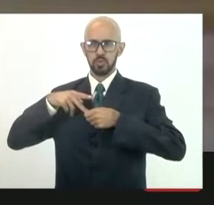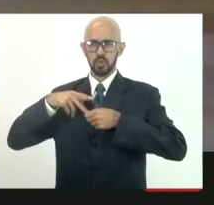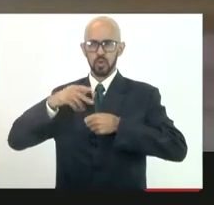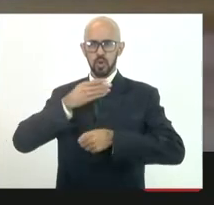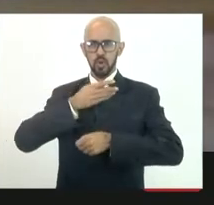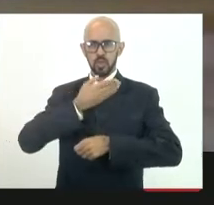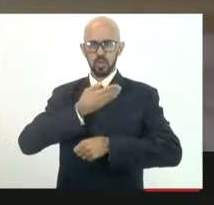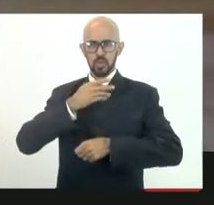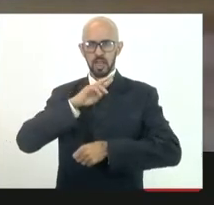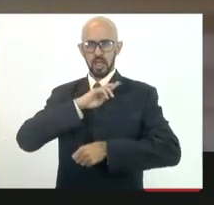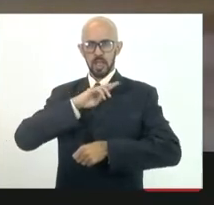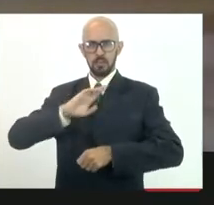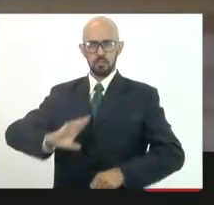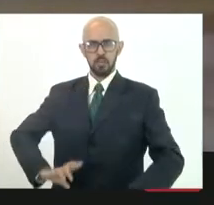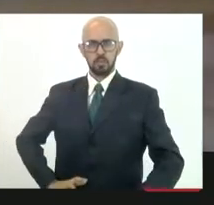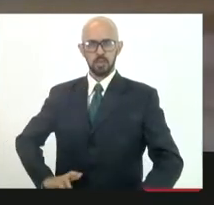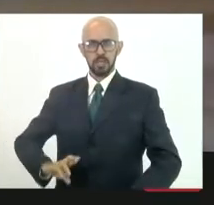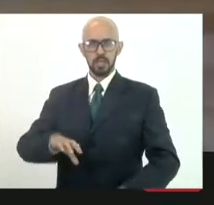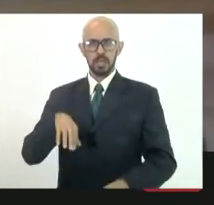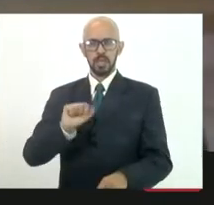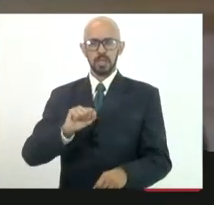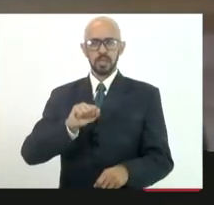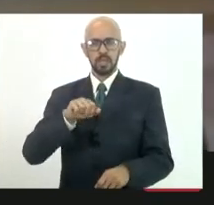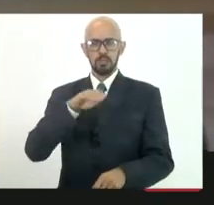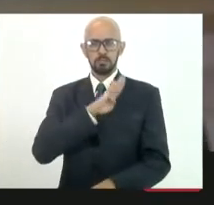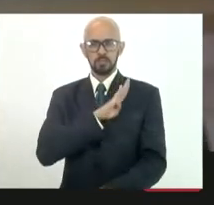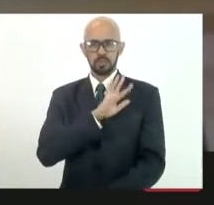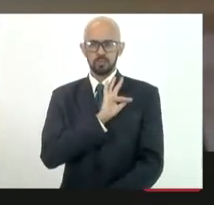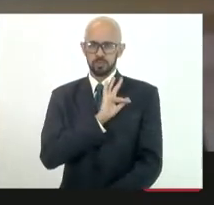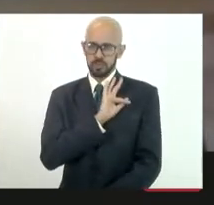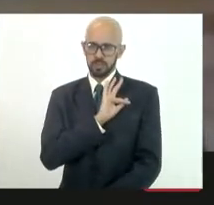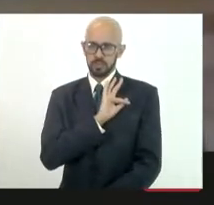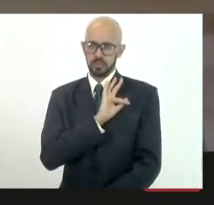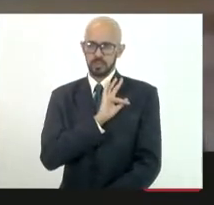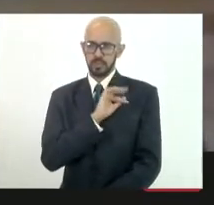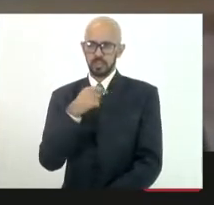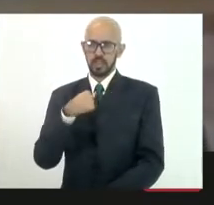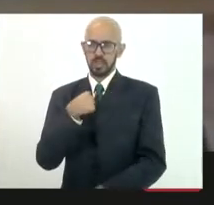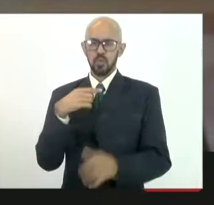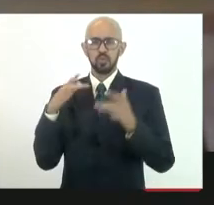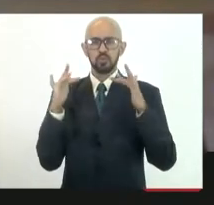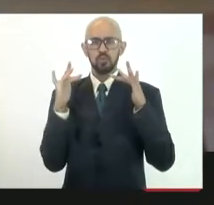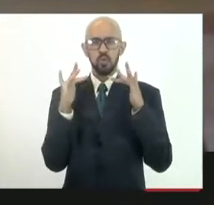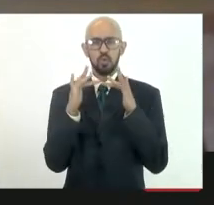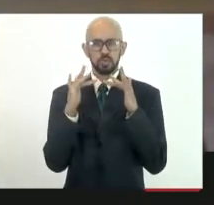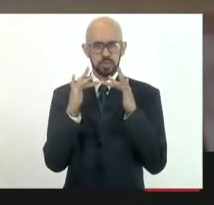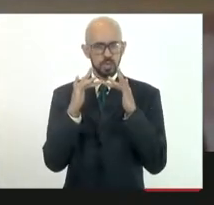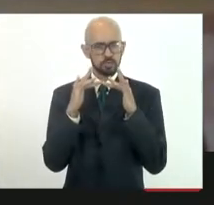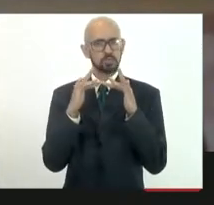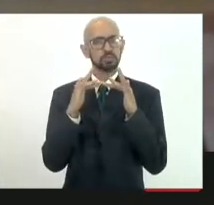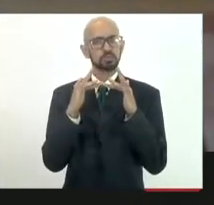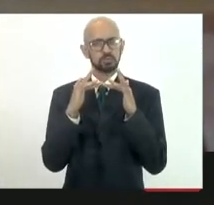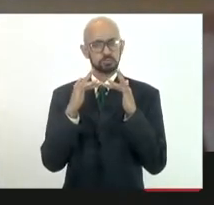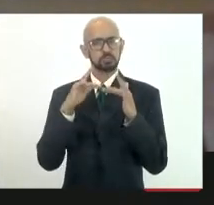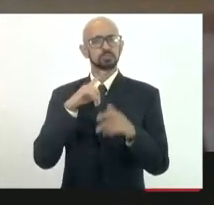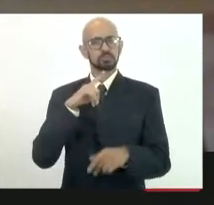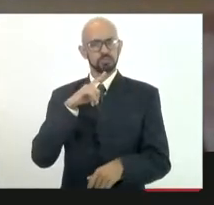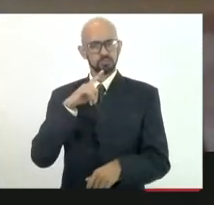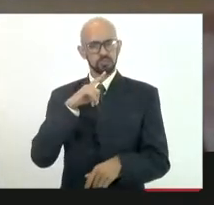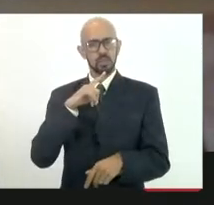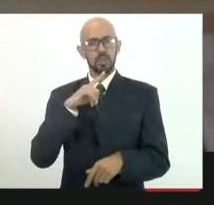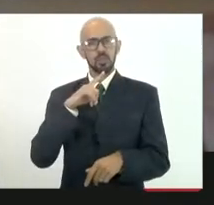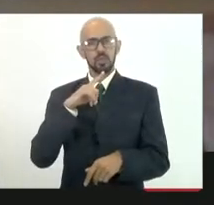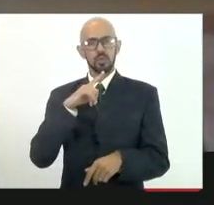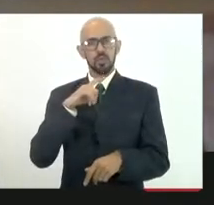Fluminense, onde eu encarei, onde eu tive contato muito próximo e